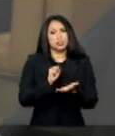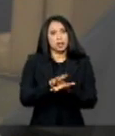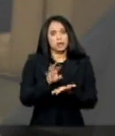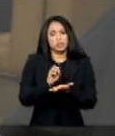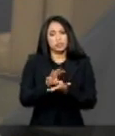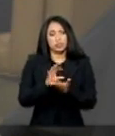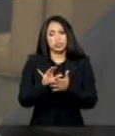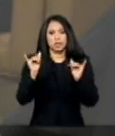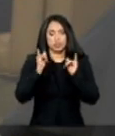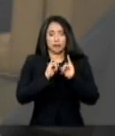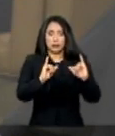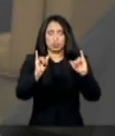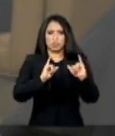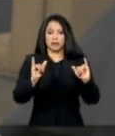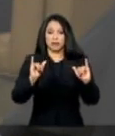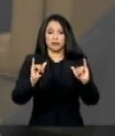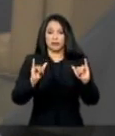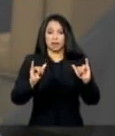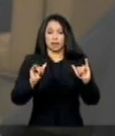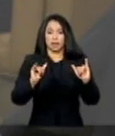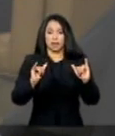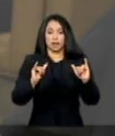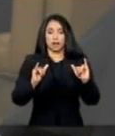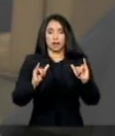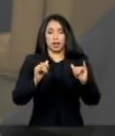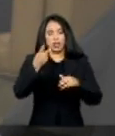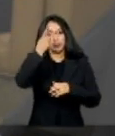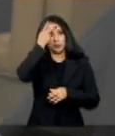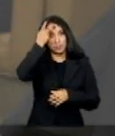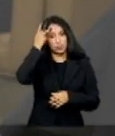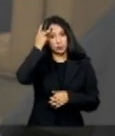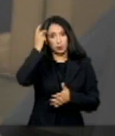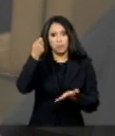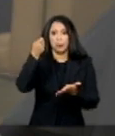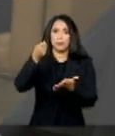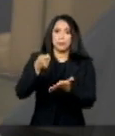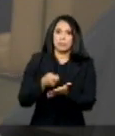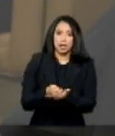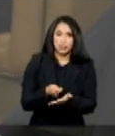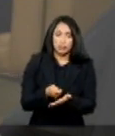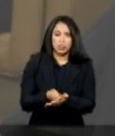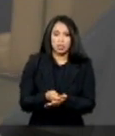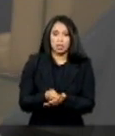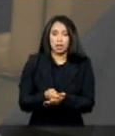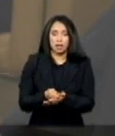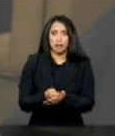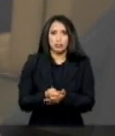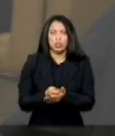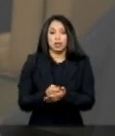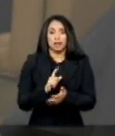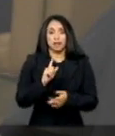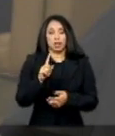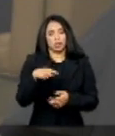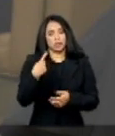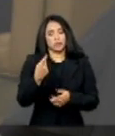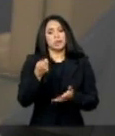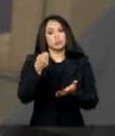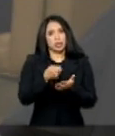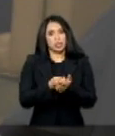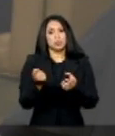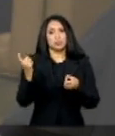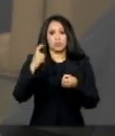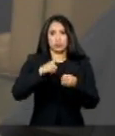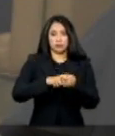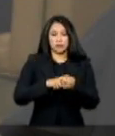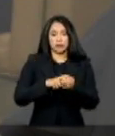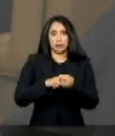do consumidor pagar obviamente a dívida na dívida e pagar aquela taxa de religação nesse momento a